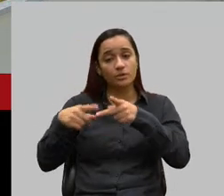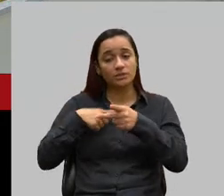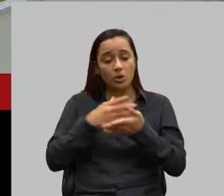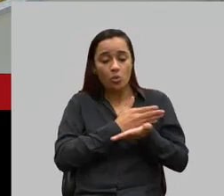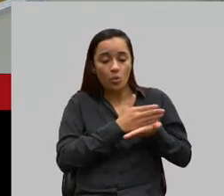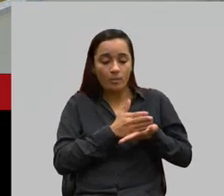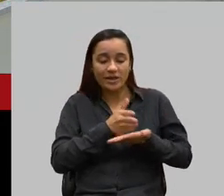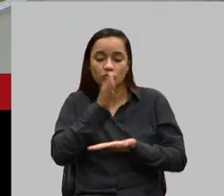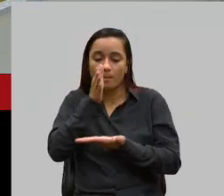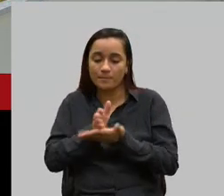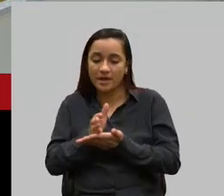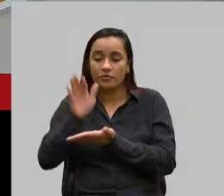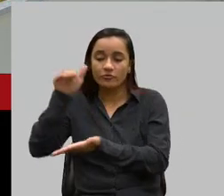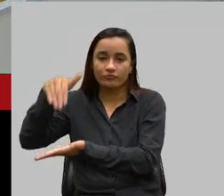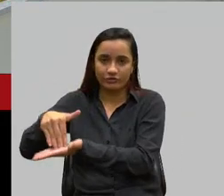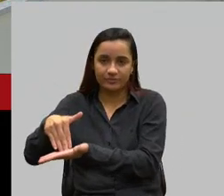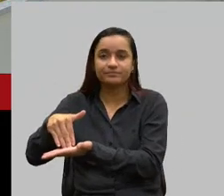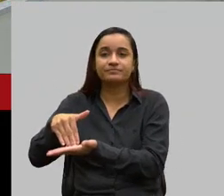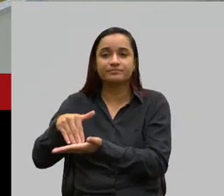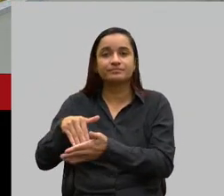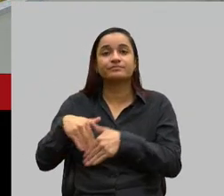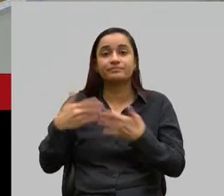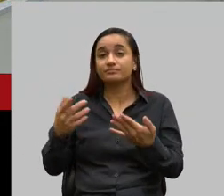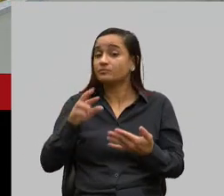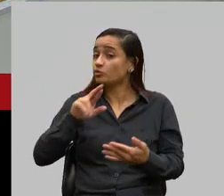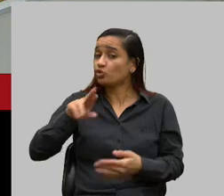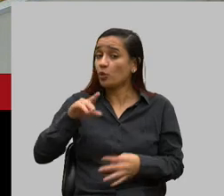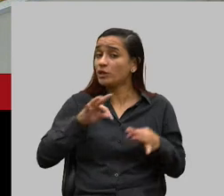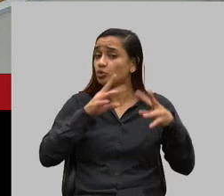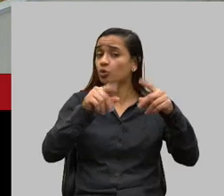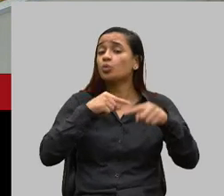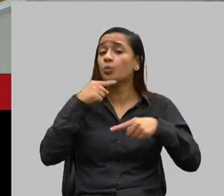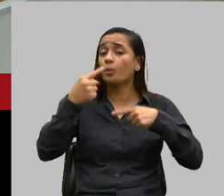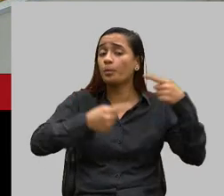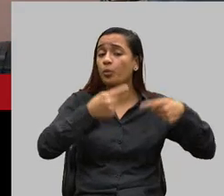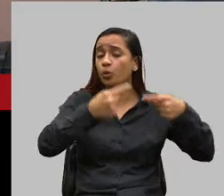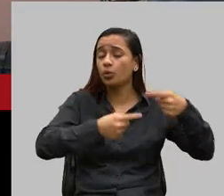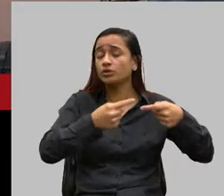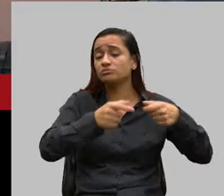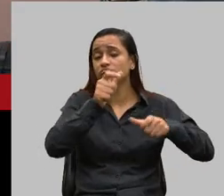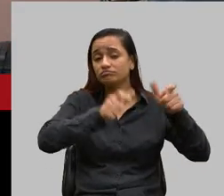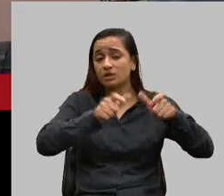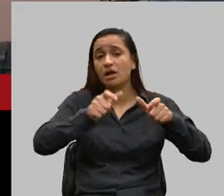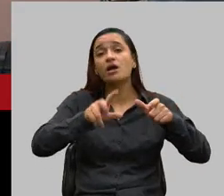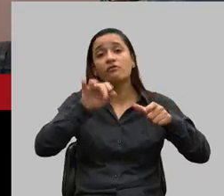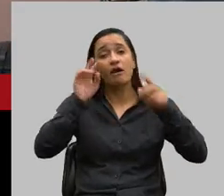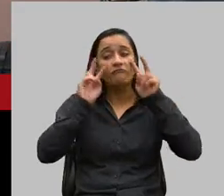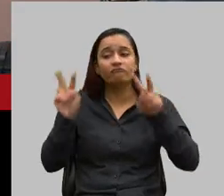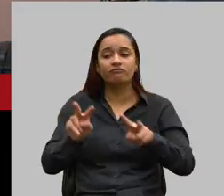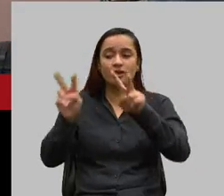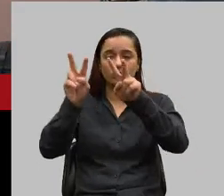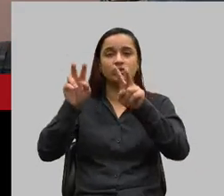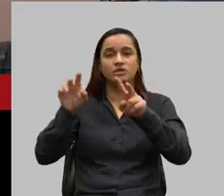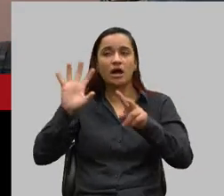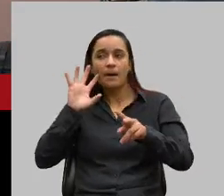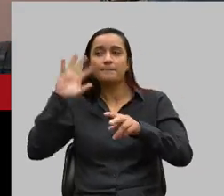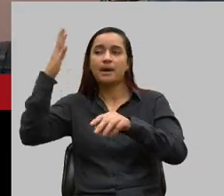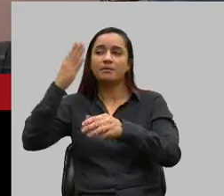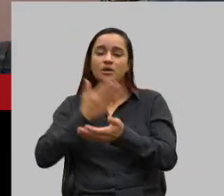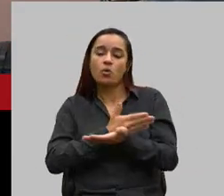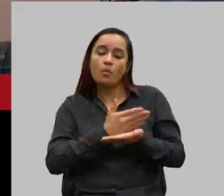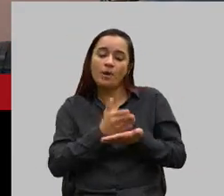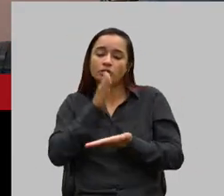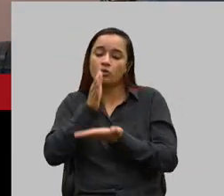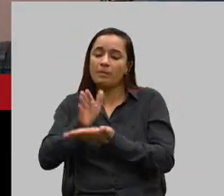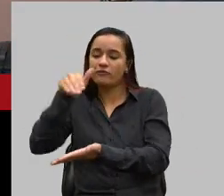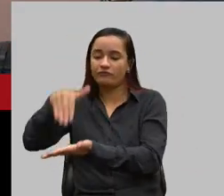nem todo político eh valoriza valoriza ações que tem início meio e fim só aqueles realmente